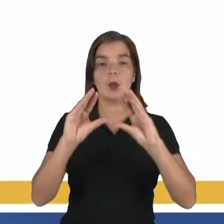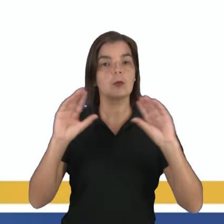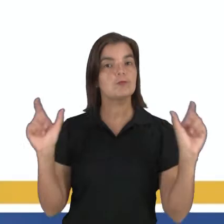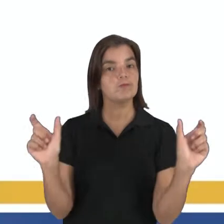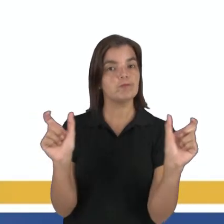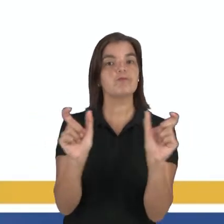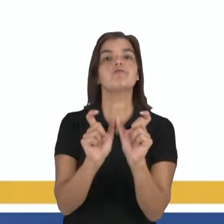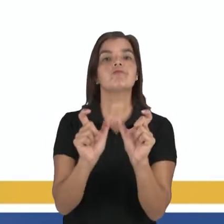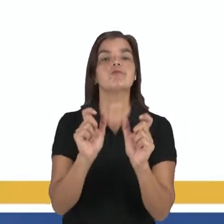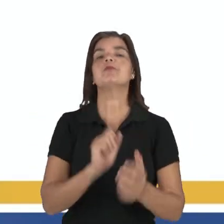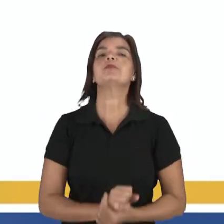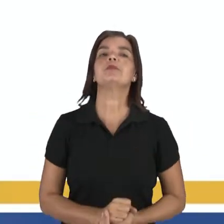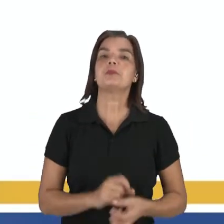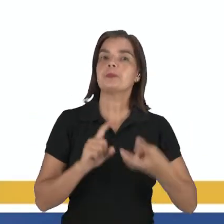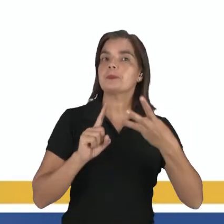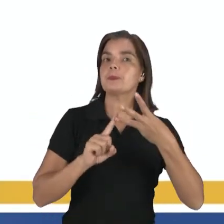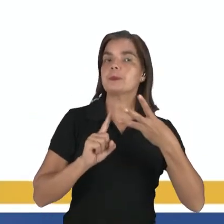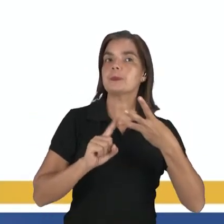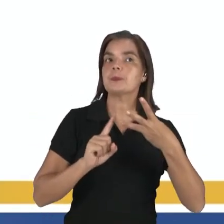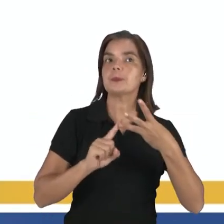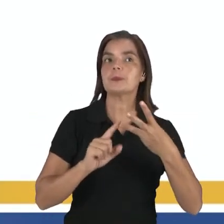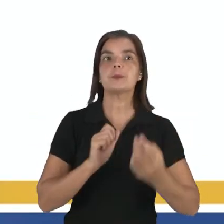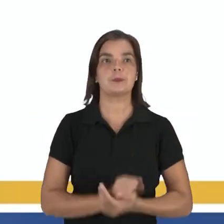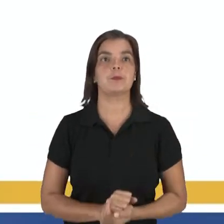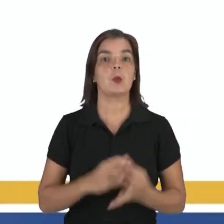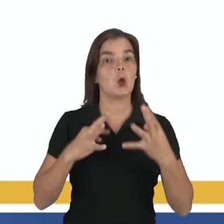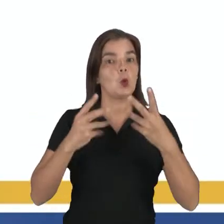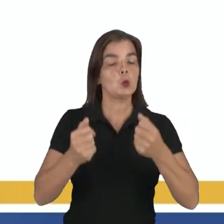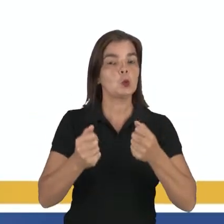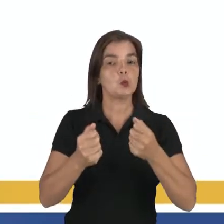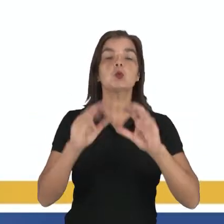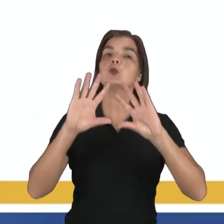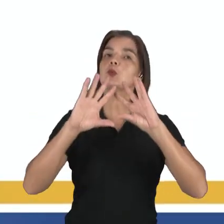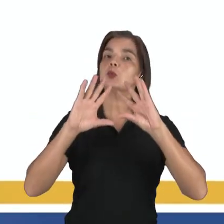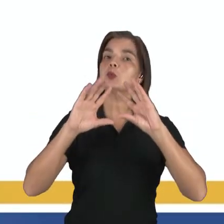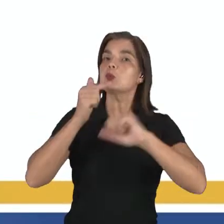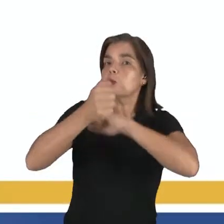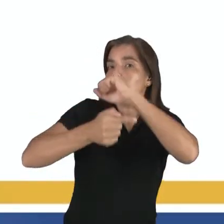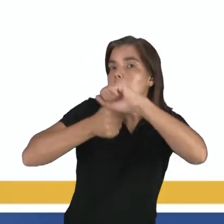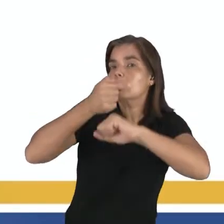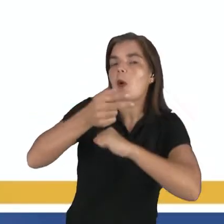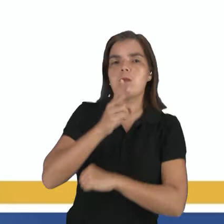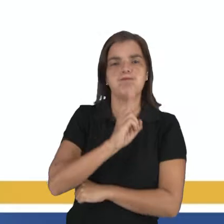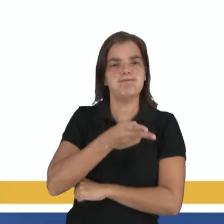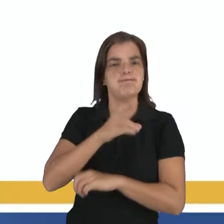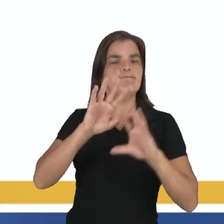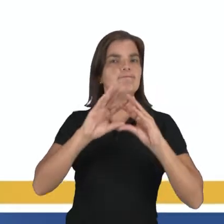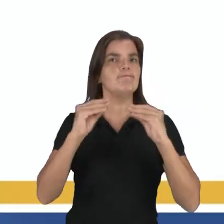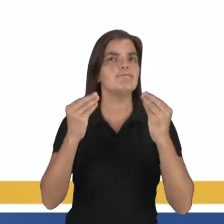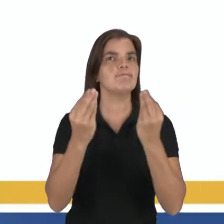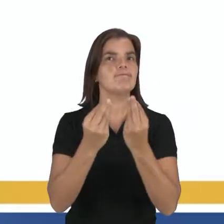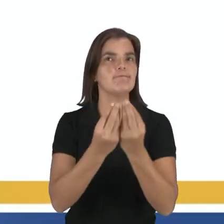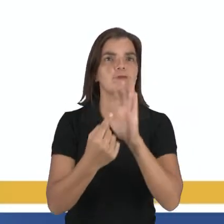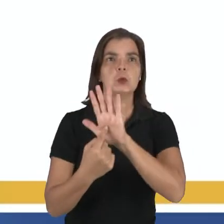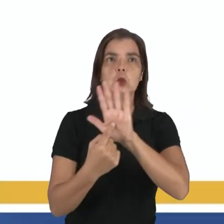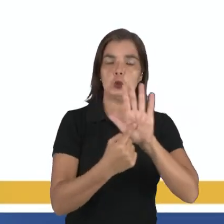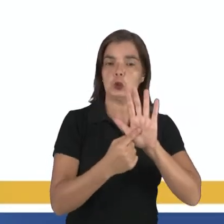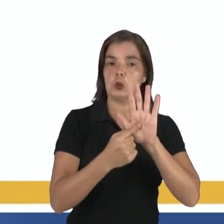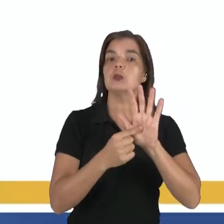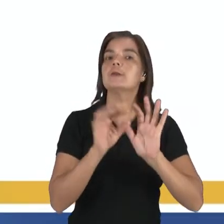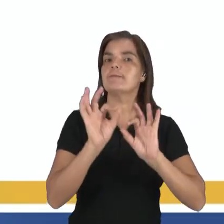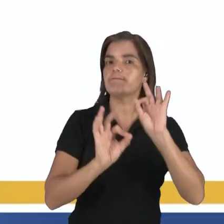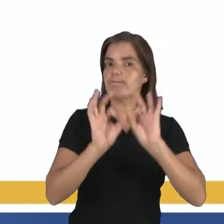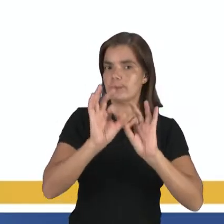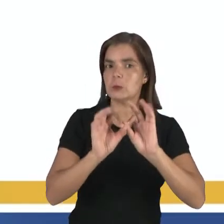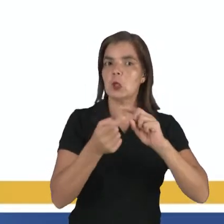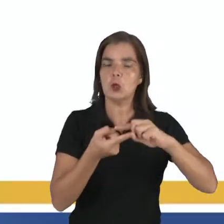composta. Terceiro postulado de Dalton. Todos os átomos de uma mesma substância são idênticos na forma,